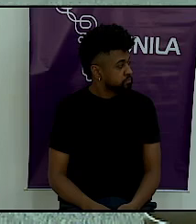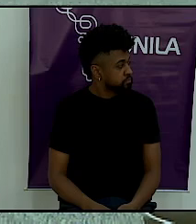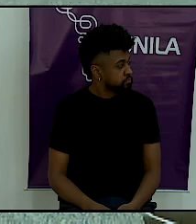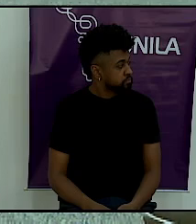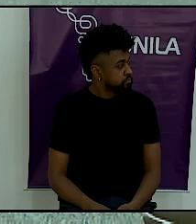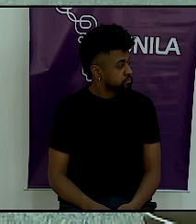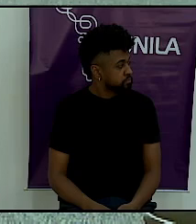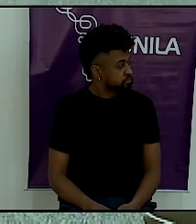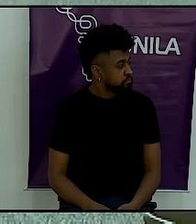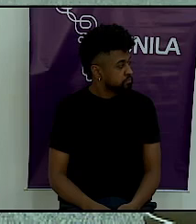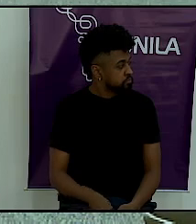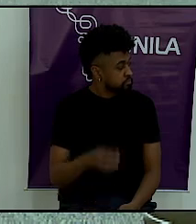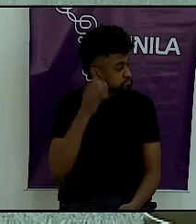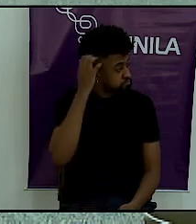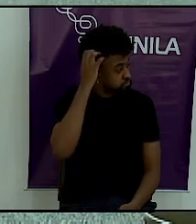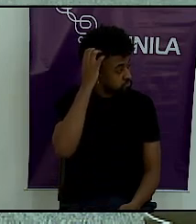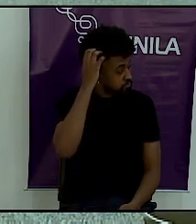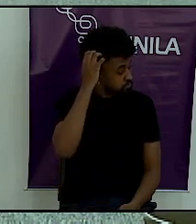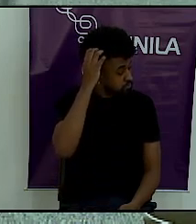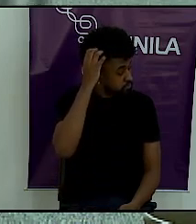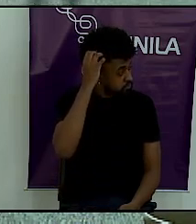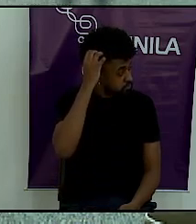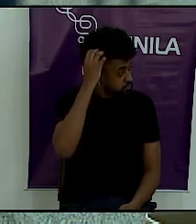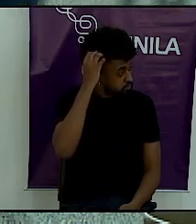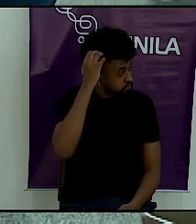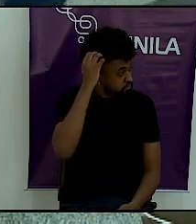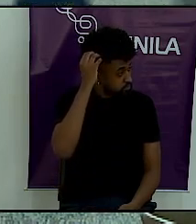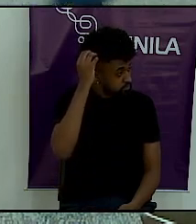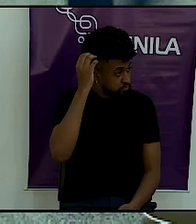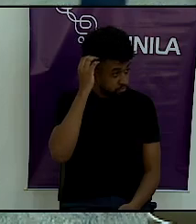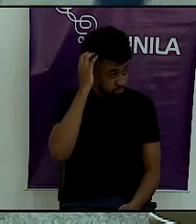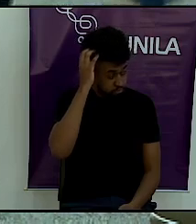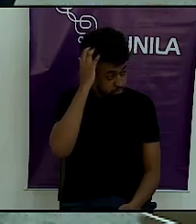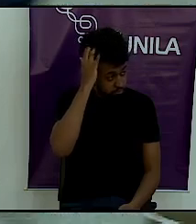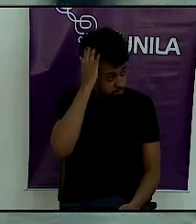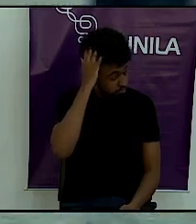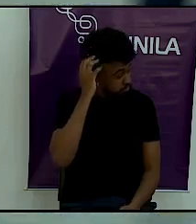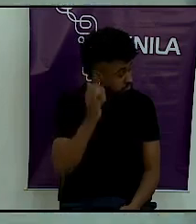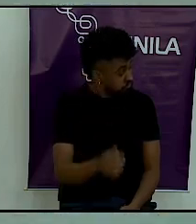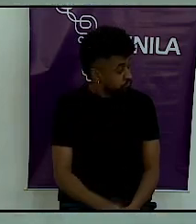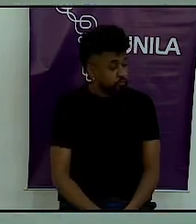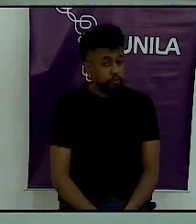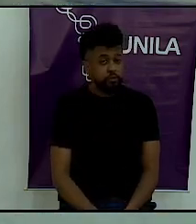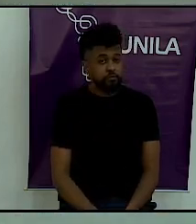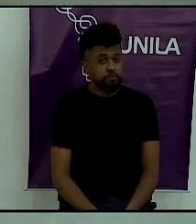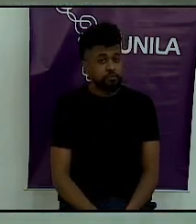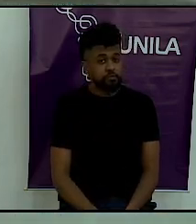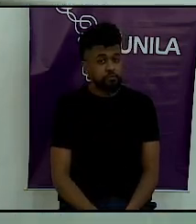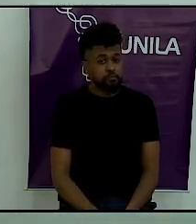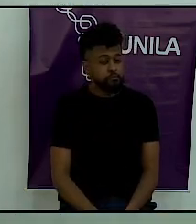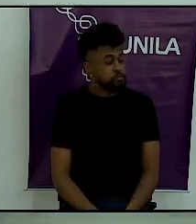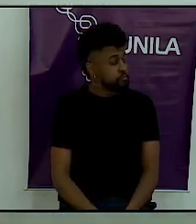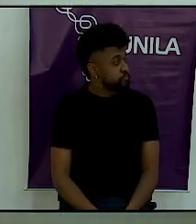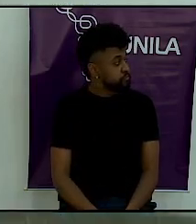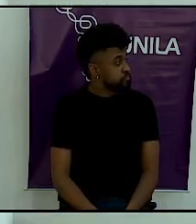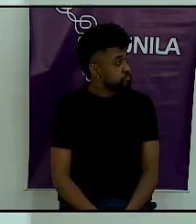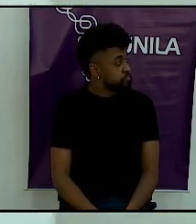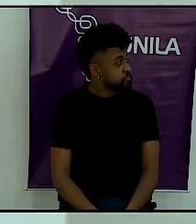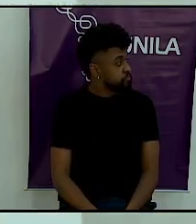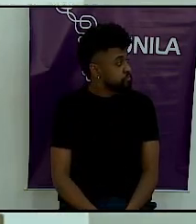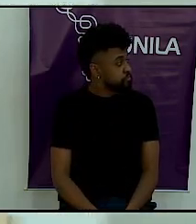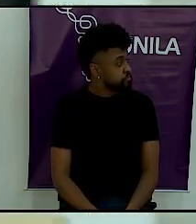Bom, obrigado. Acho que fomos, né? 13, 14, 15, último. Perfeito. Pessoal,